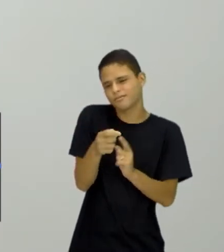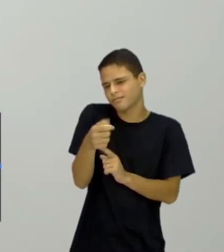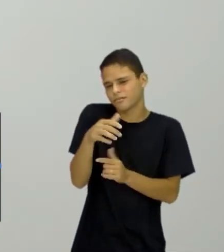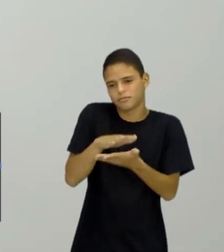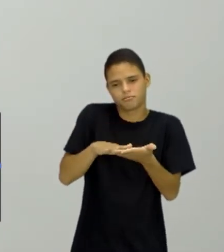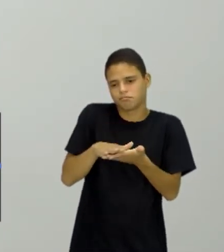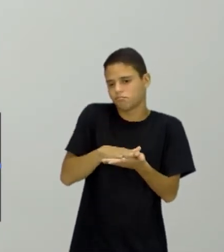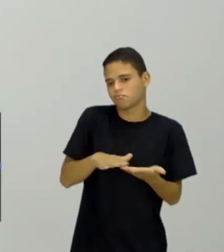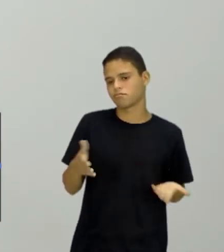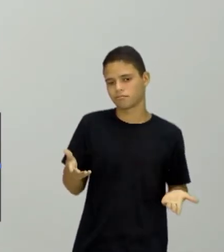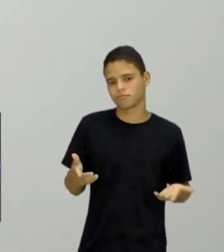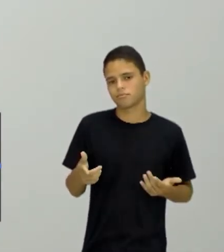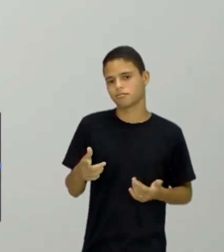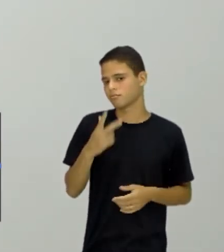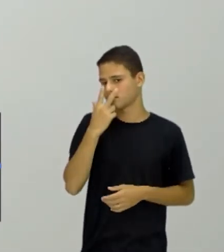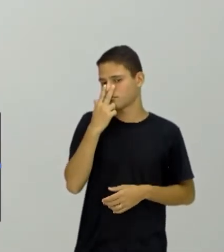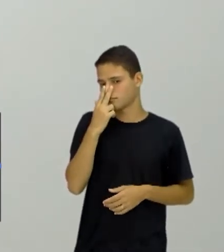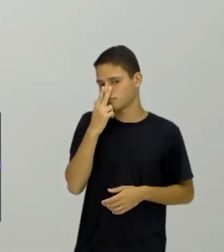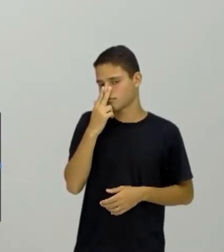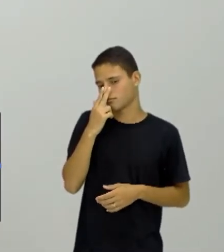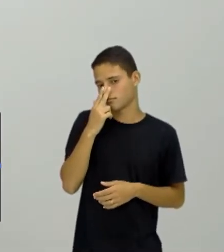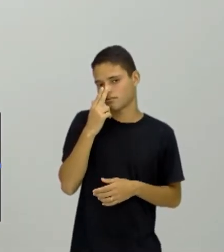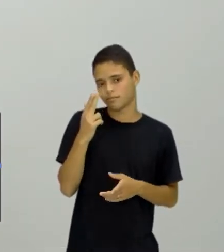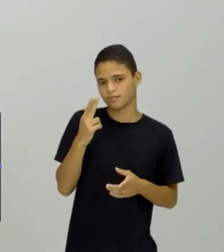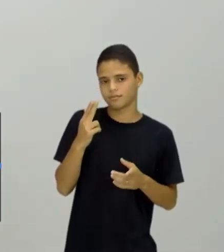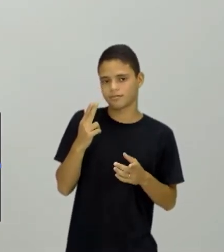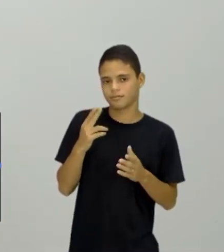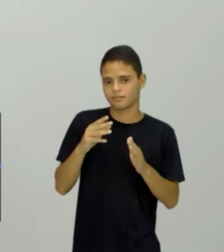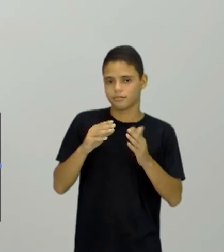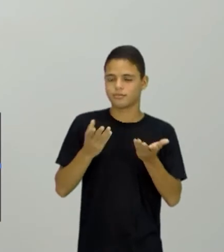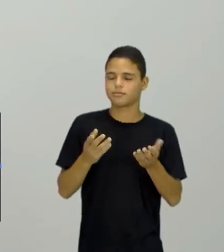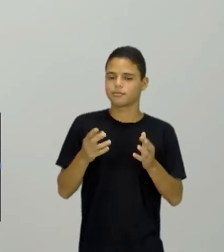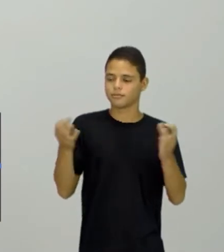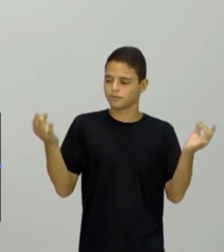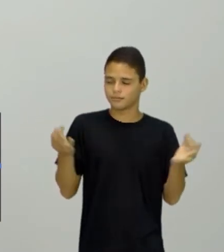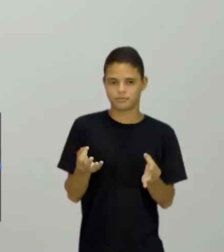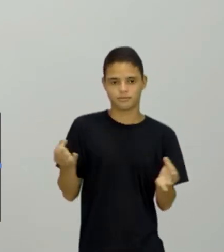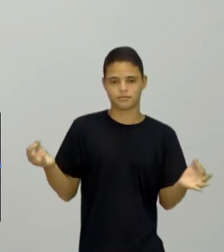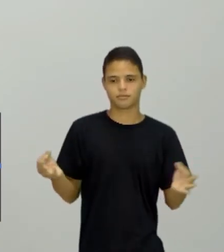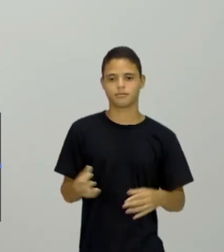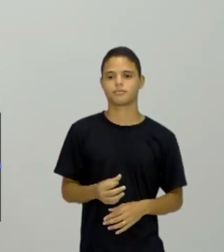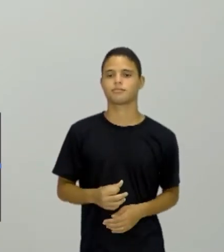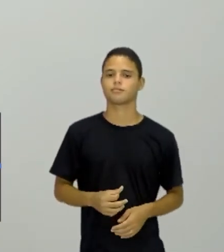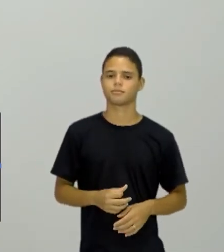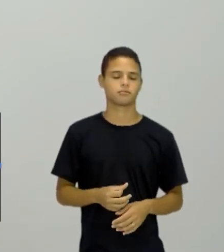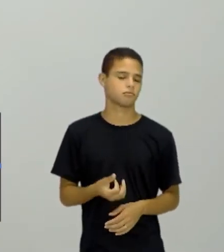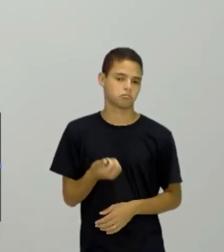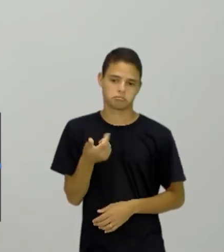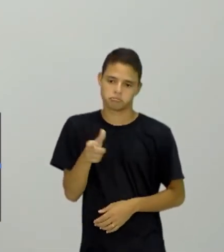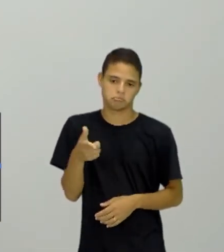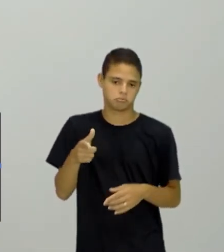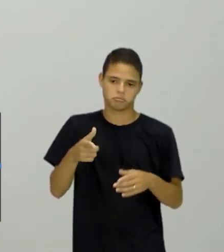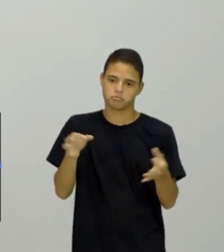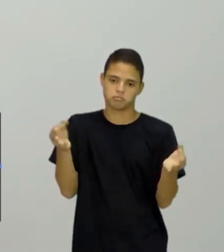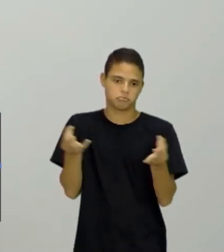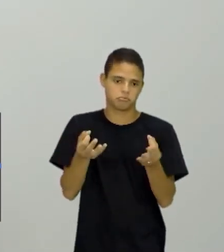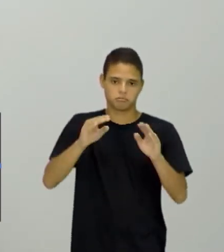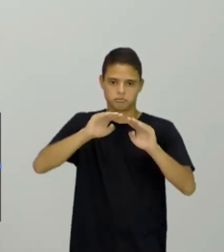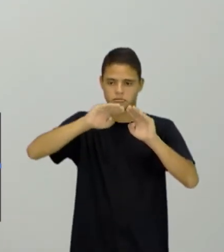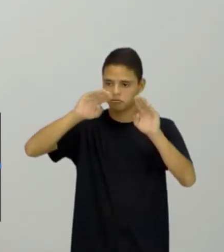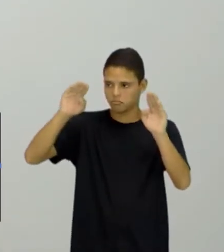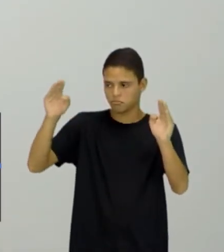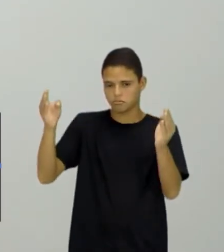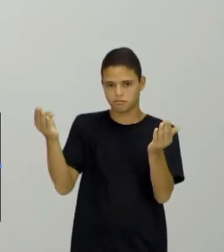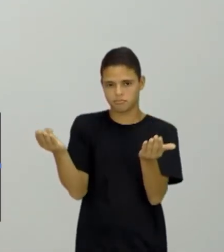pouco. Por isso que você tem a impressão de que ela é redonda, perfeitinha. Mas ela não é. Você está vendo alguma deformação aí